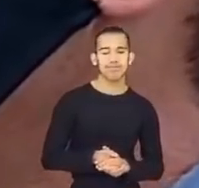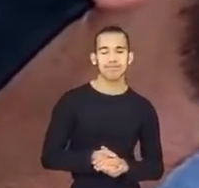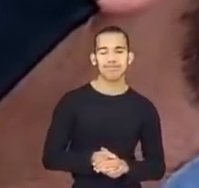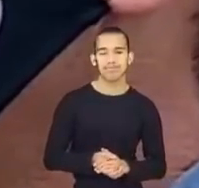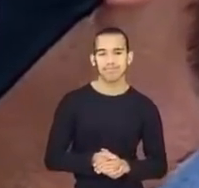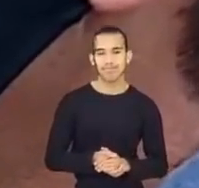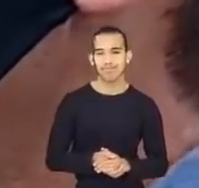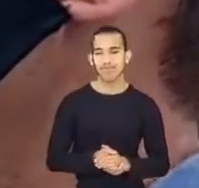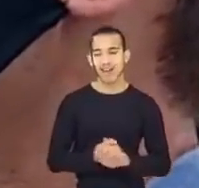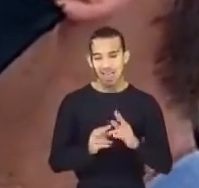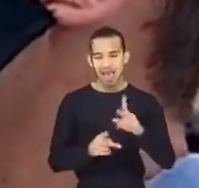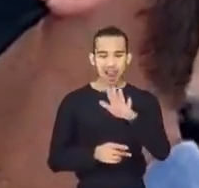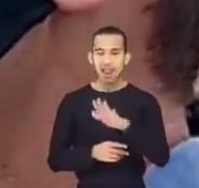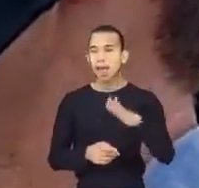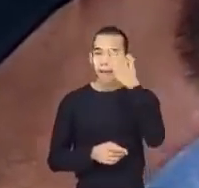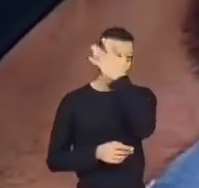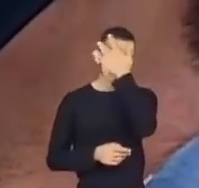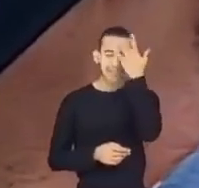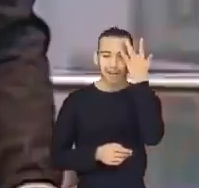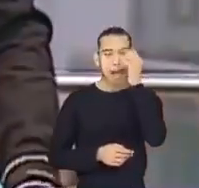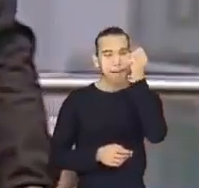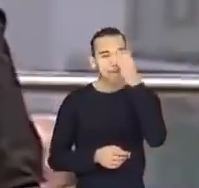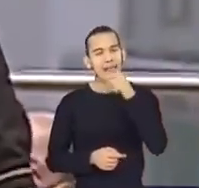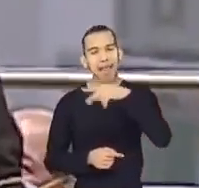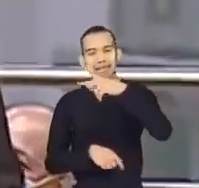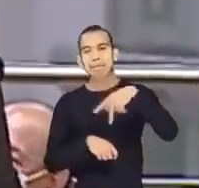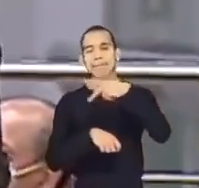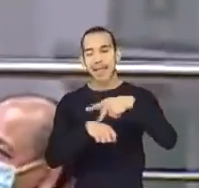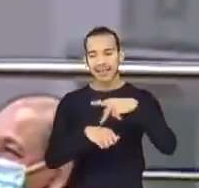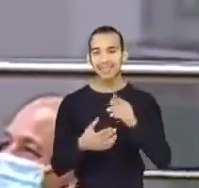Rapaz, que tem de gente mala nesse país.